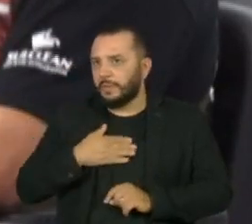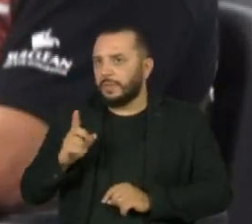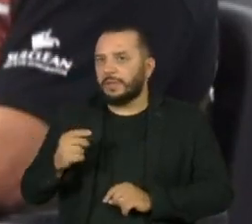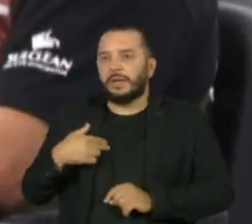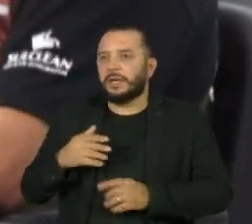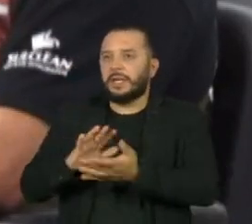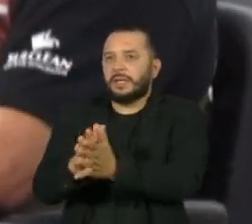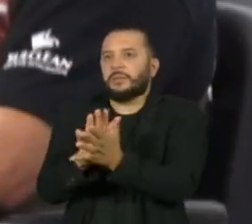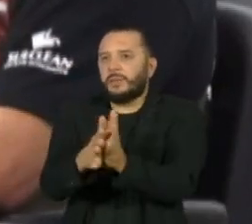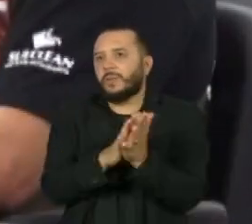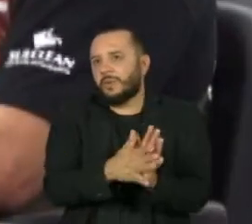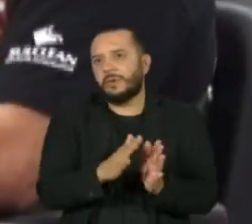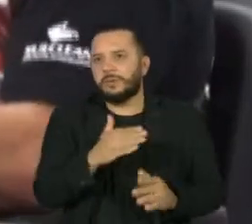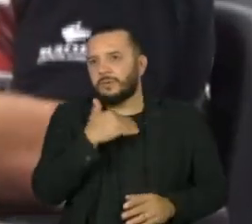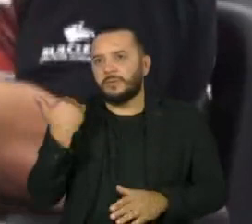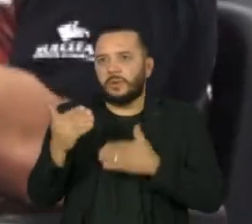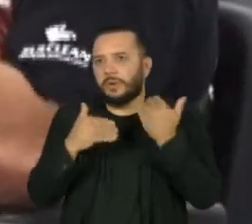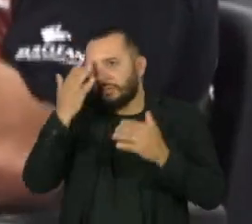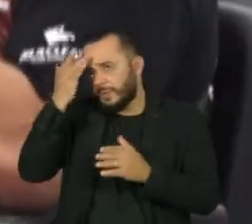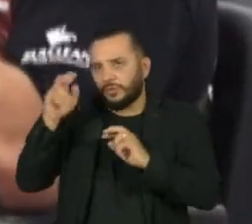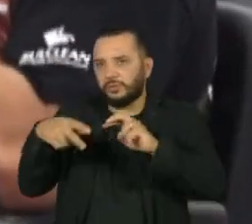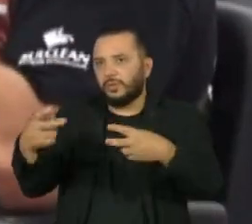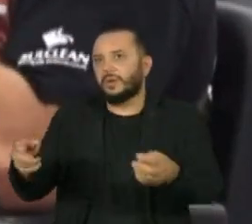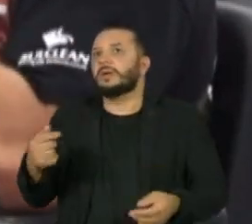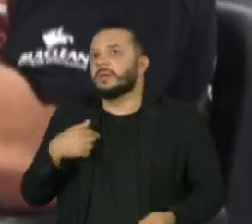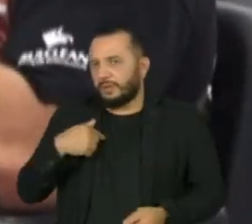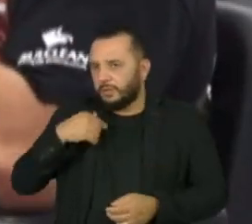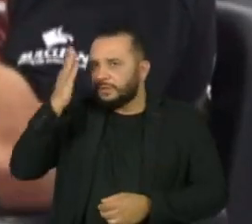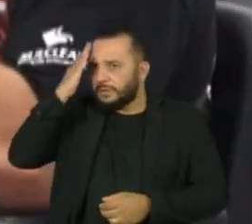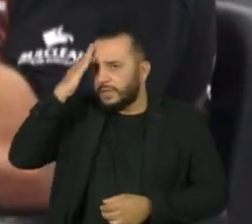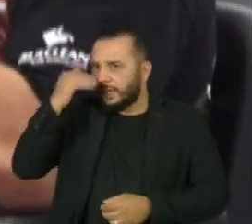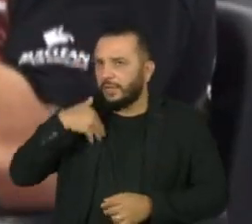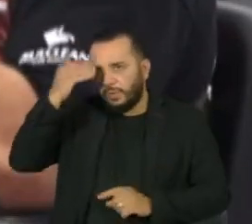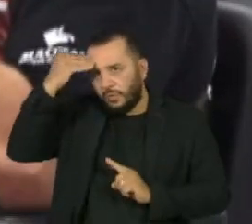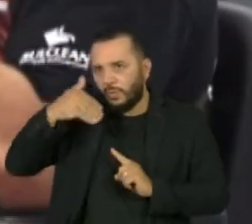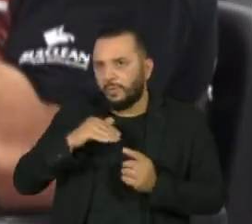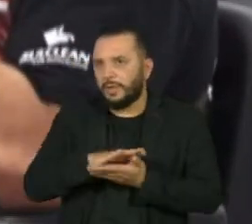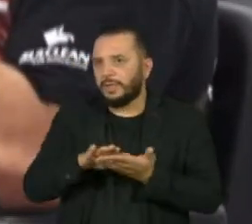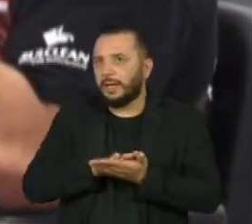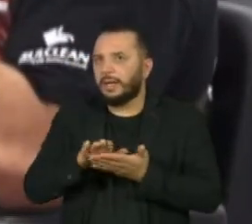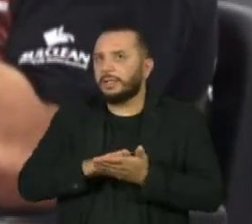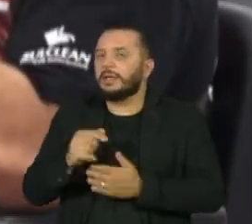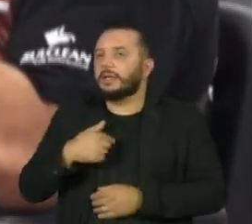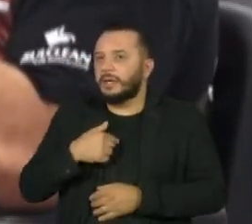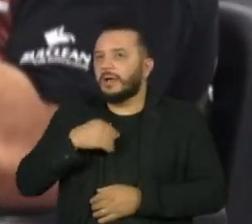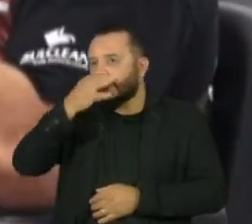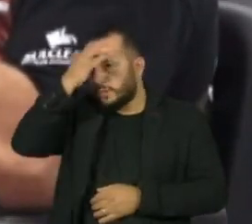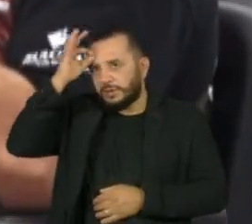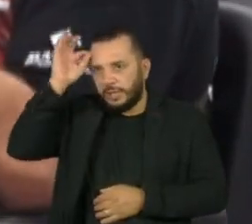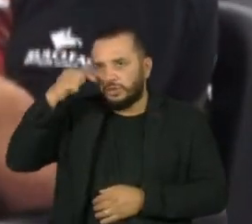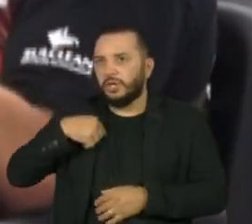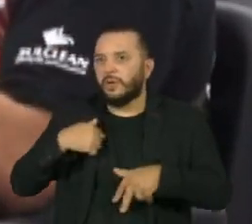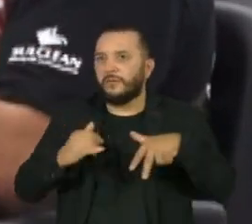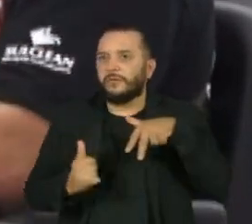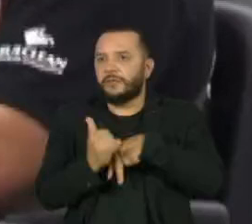a vida desses jovens. Mesmo eu sabendo que eu sou inocente, sou uma